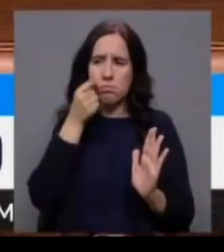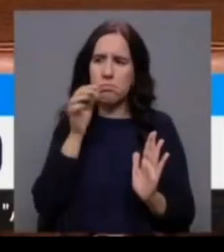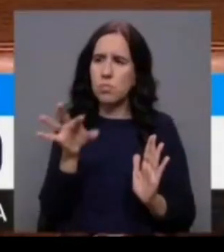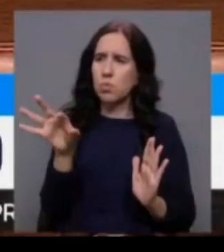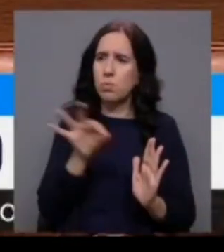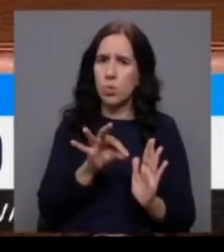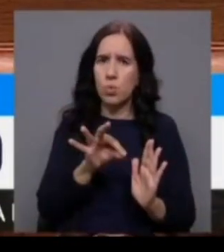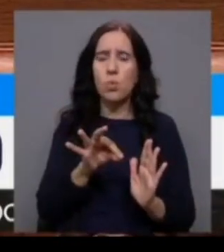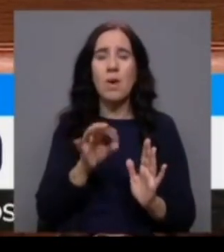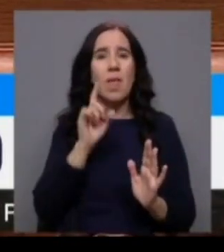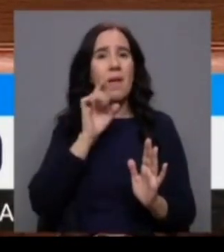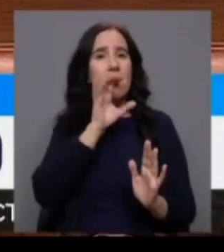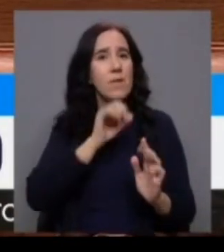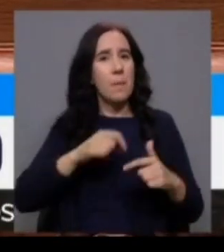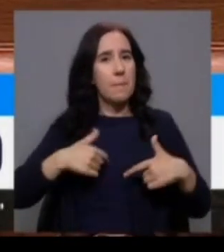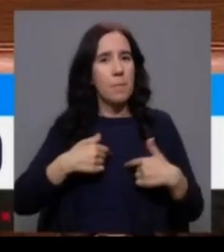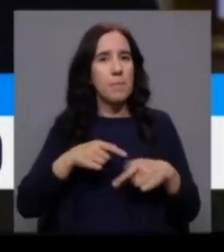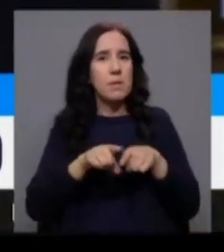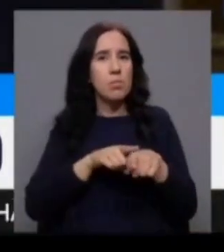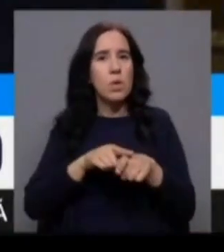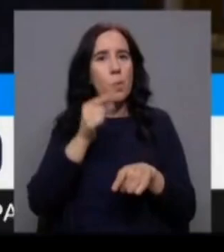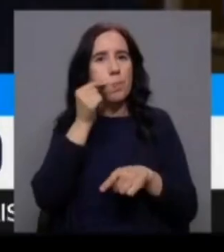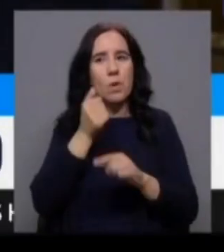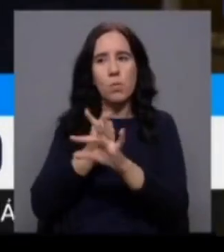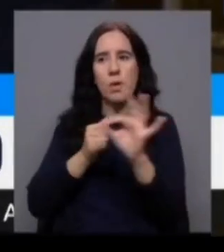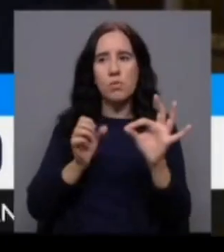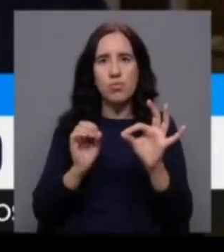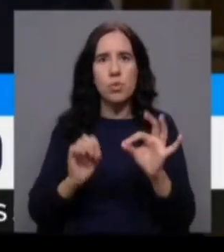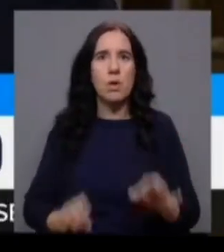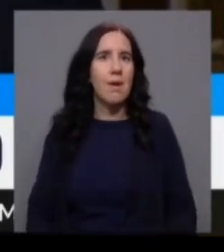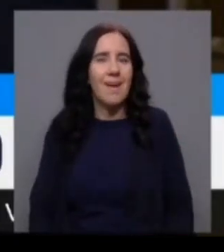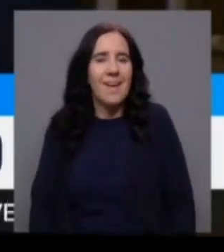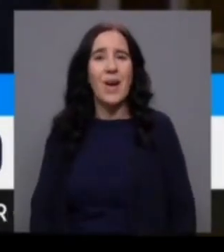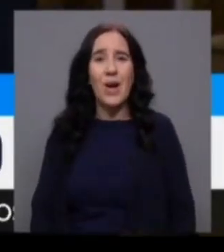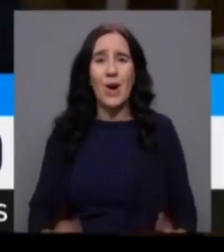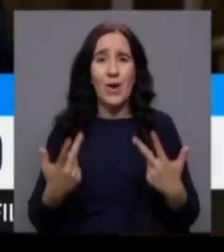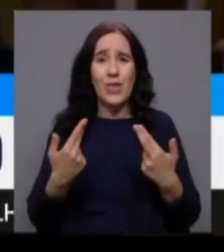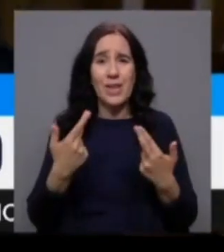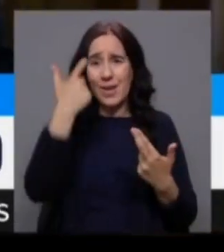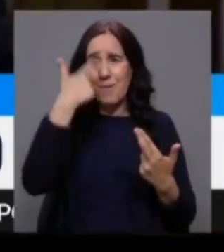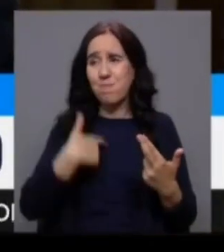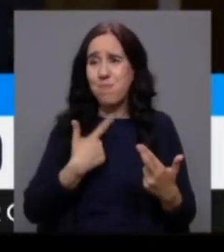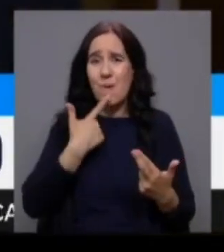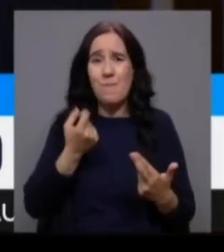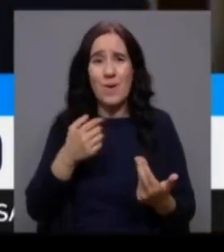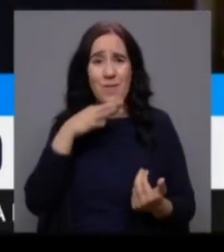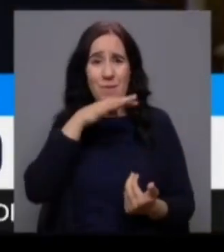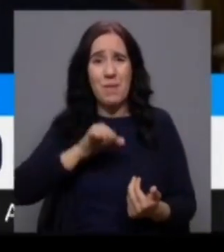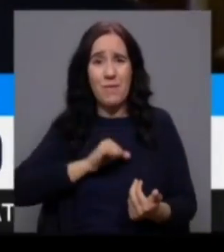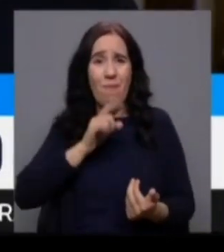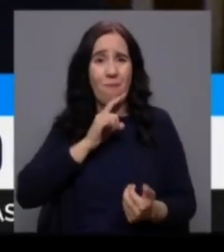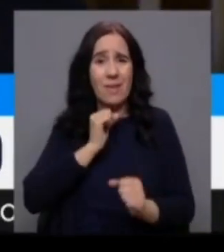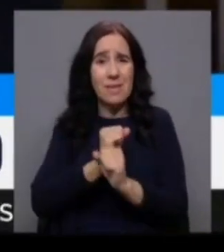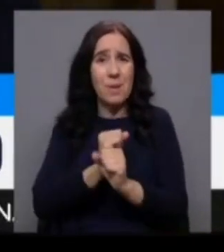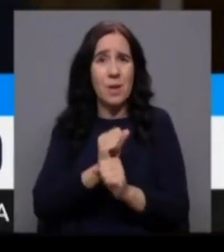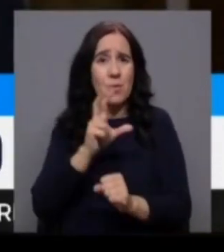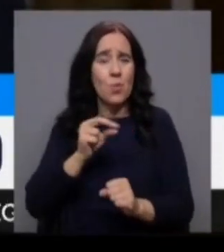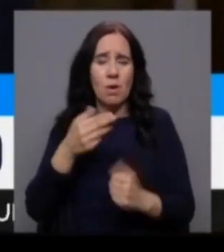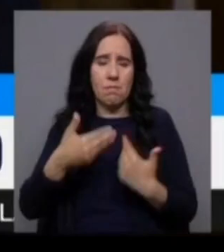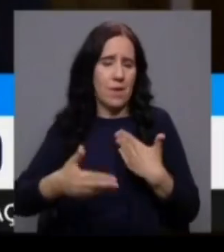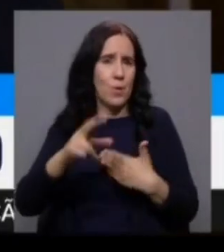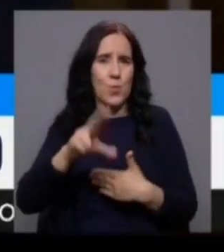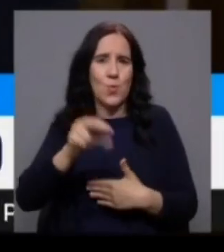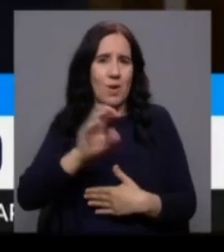e não a filha deputada a nomear o pai. Não podem apontar crítica absolutamente nenhuma, porque eu não tenho familiares a trabalhar, nem nunca terei, nem